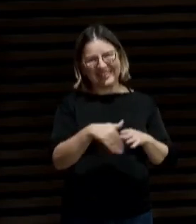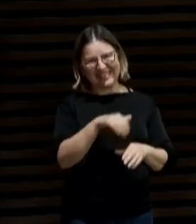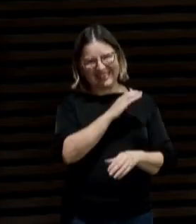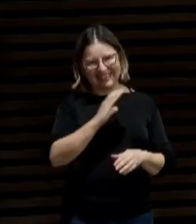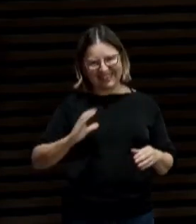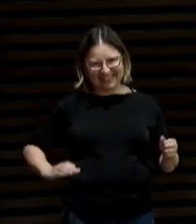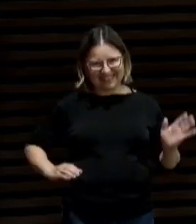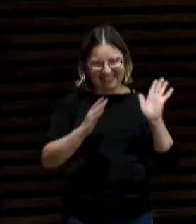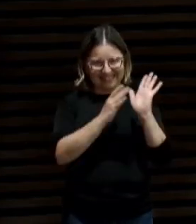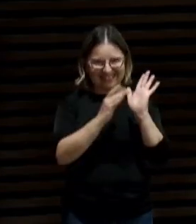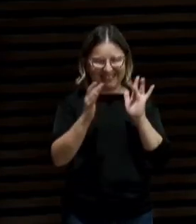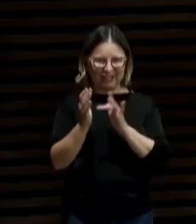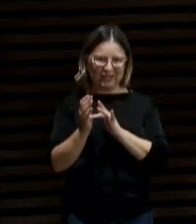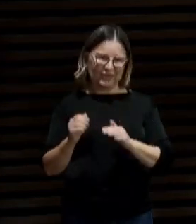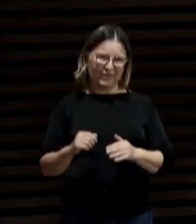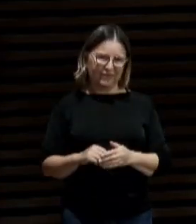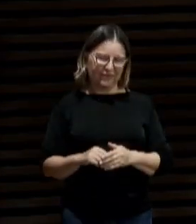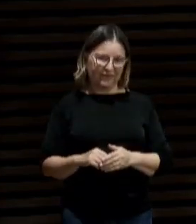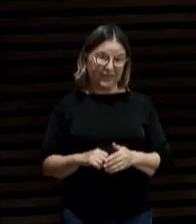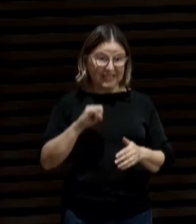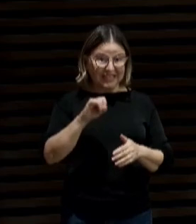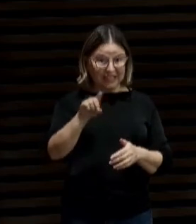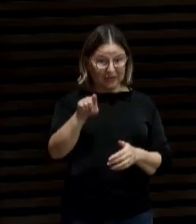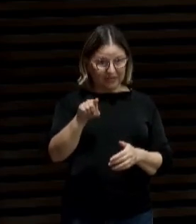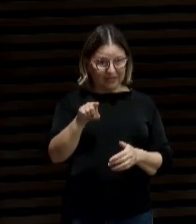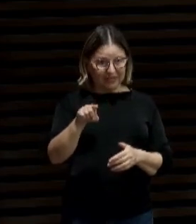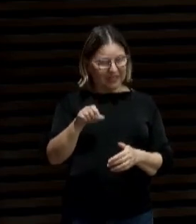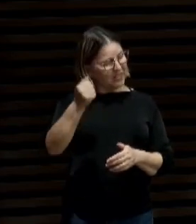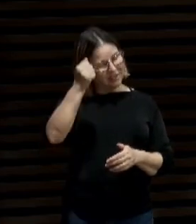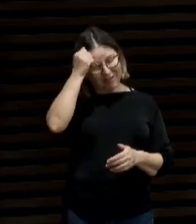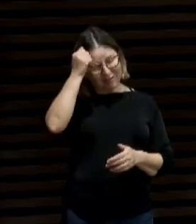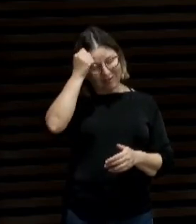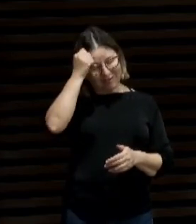Meu amado, se você ainda não se arrependeu de quem você é,